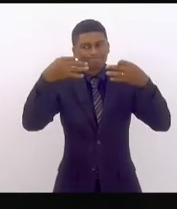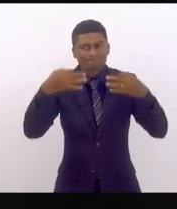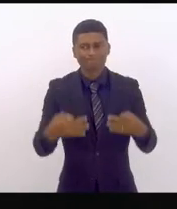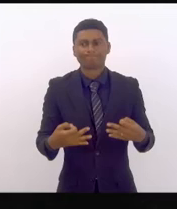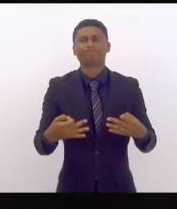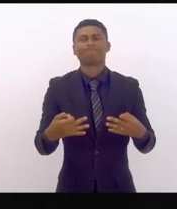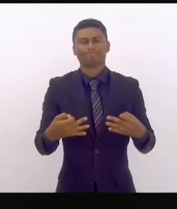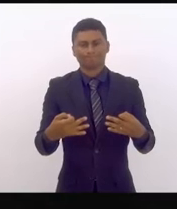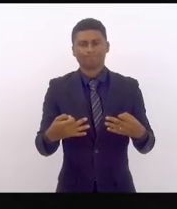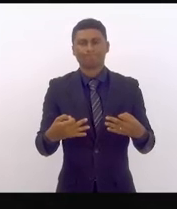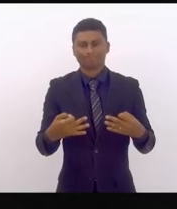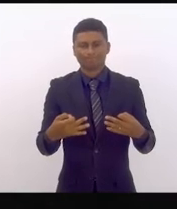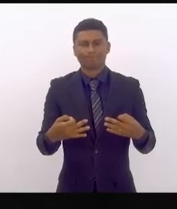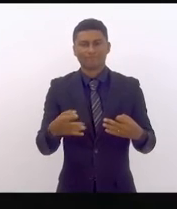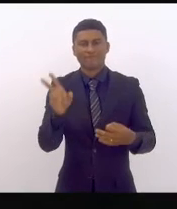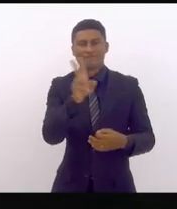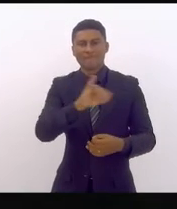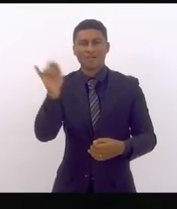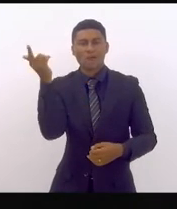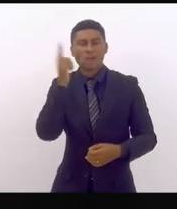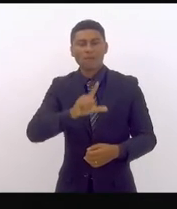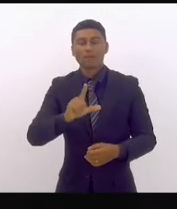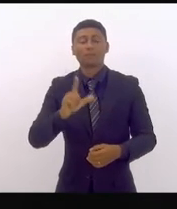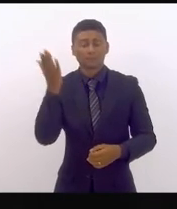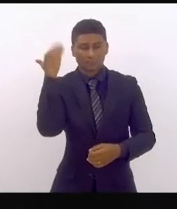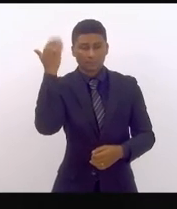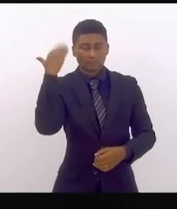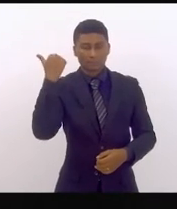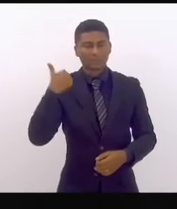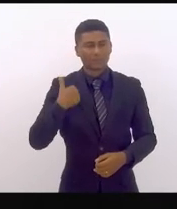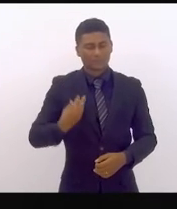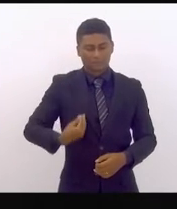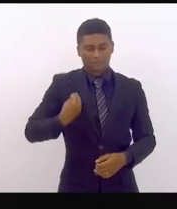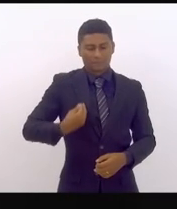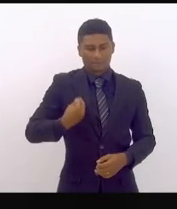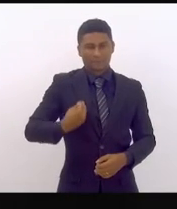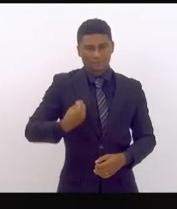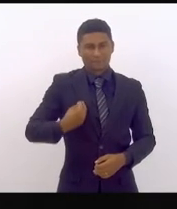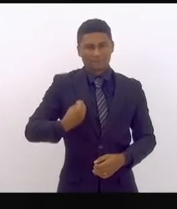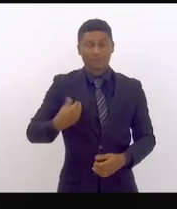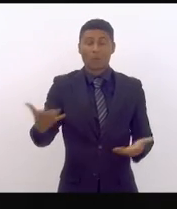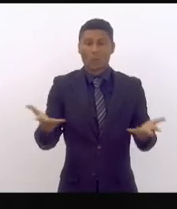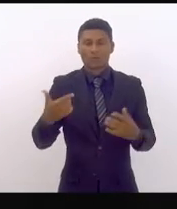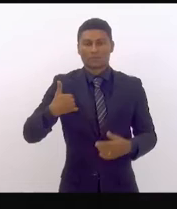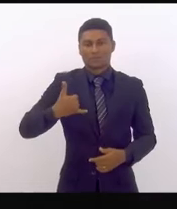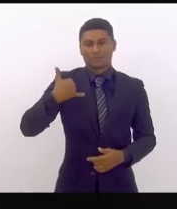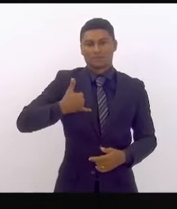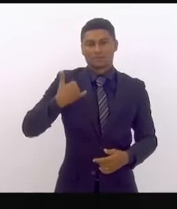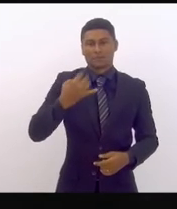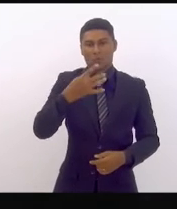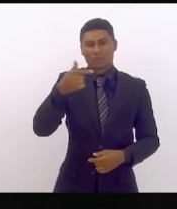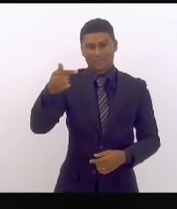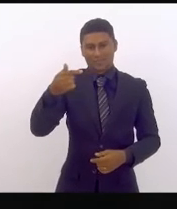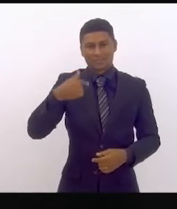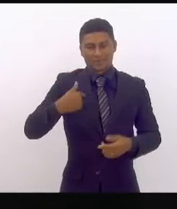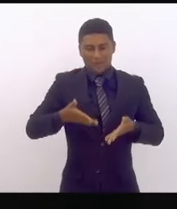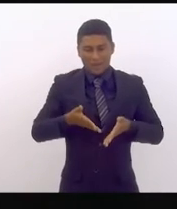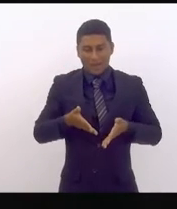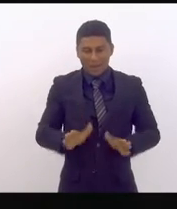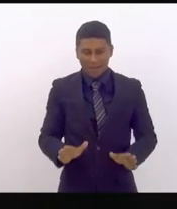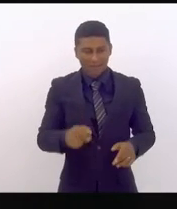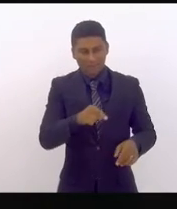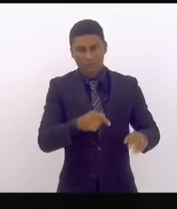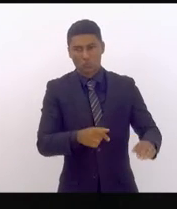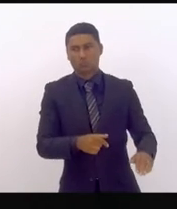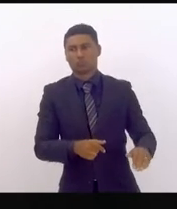nosso Deputado Luiz Paulo que o presenciei muito com meus 47 anos de idade hoje nascido cria